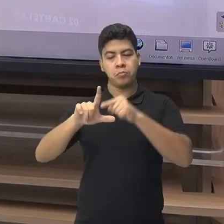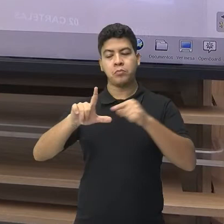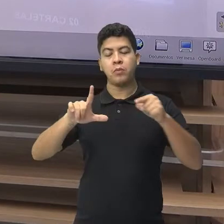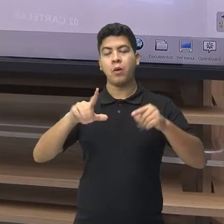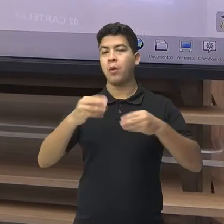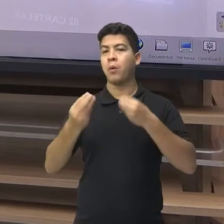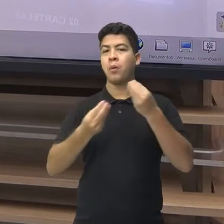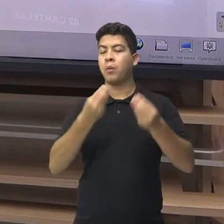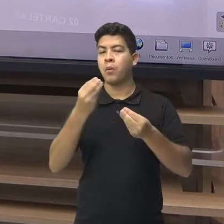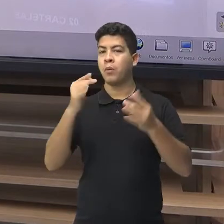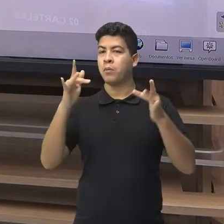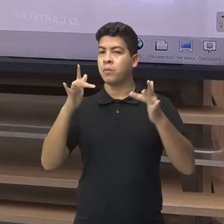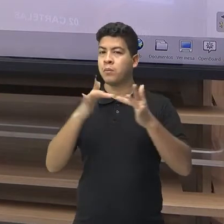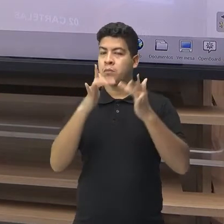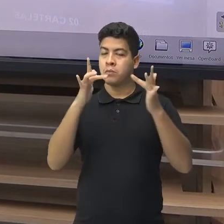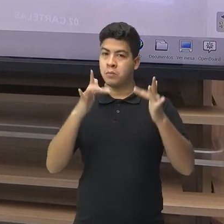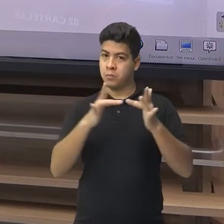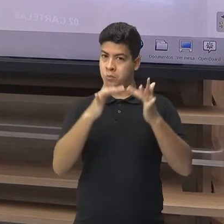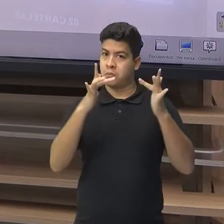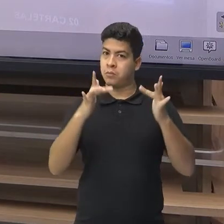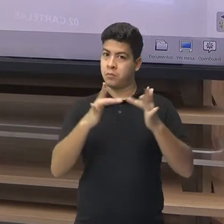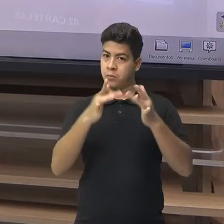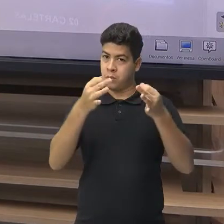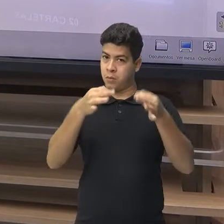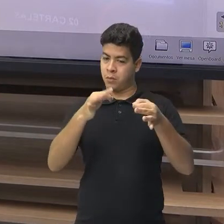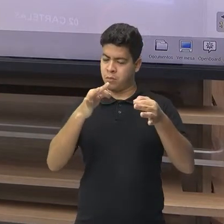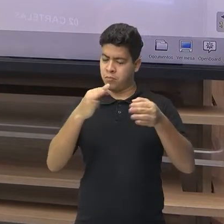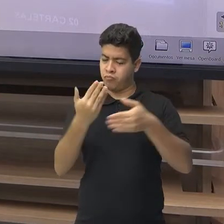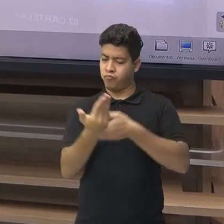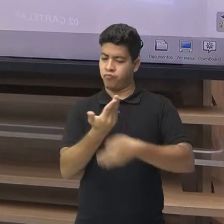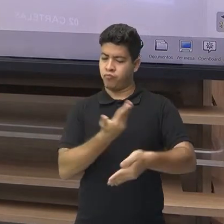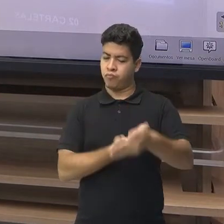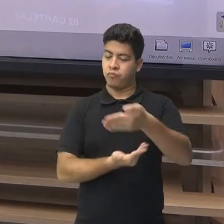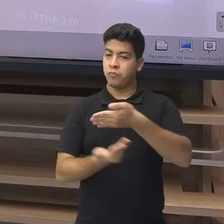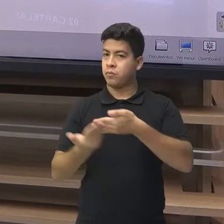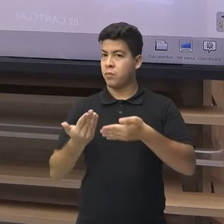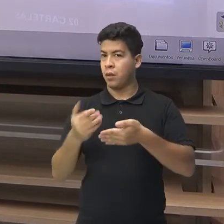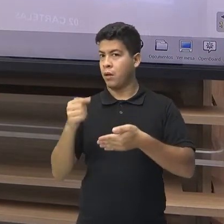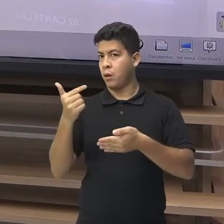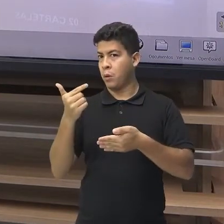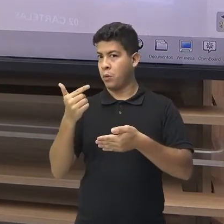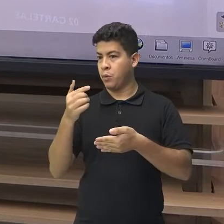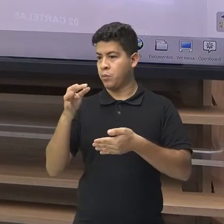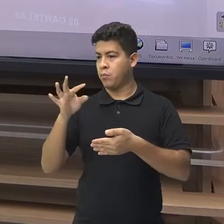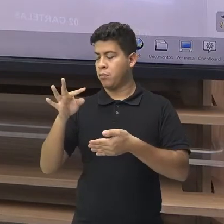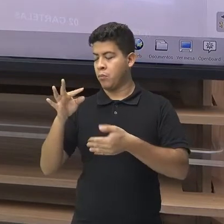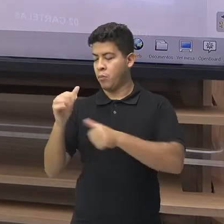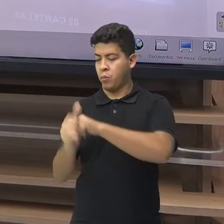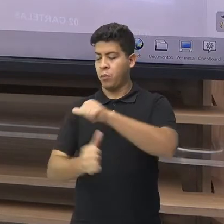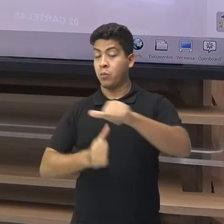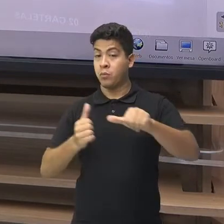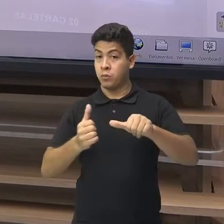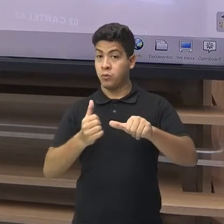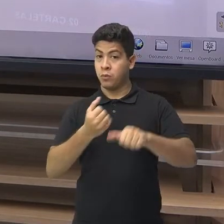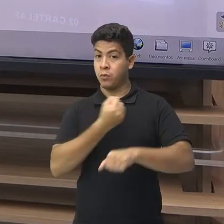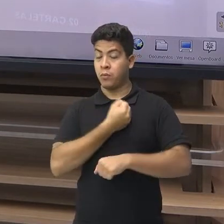se relacionam as variáveis de estado que não modificam o seu valor nessas três transformações que